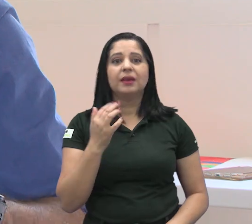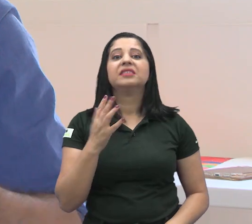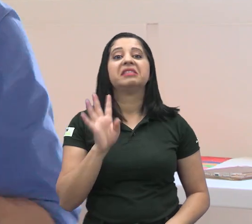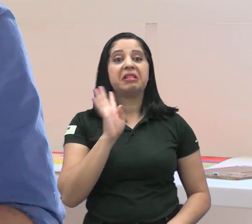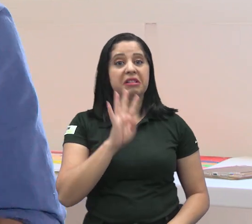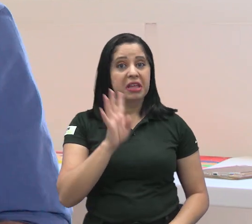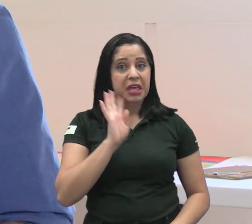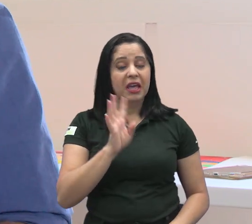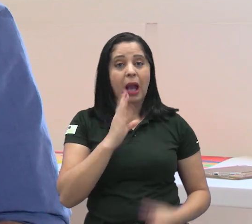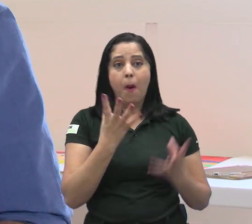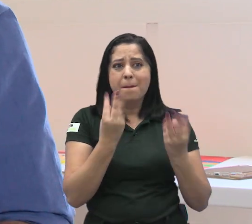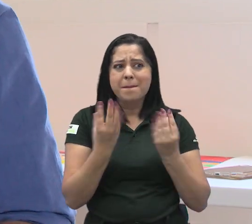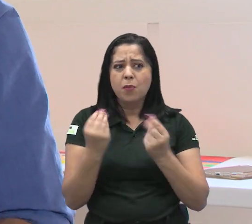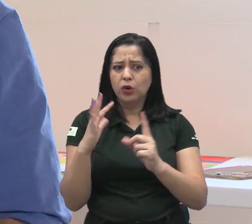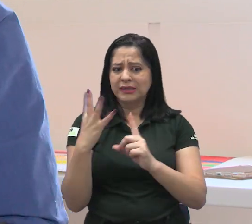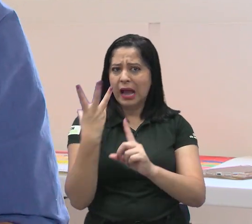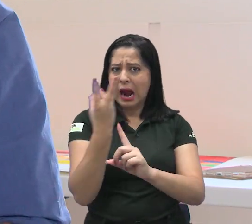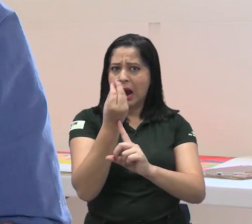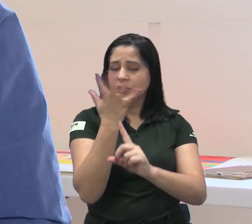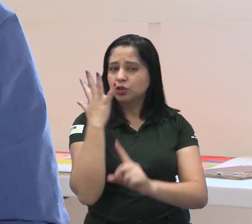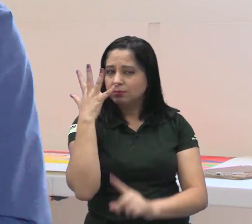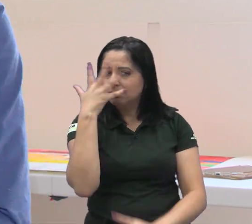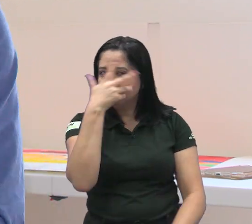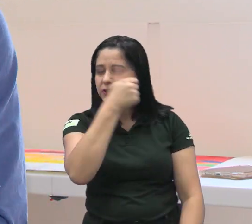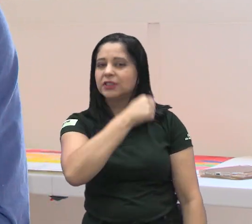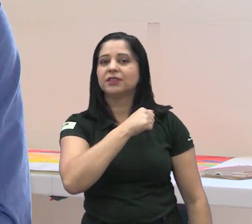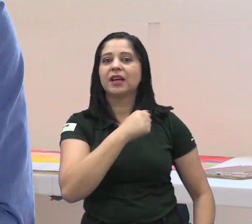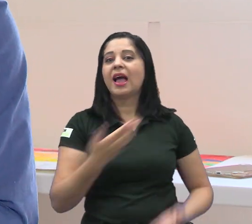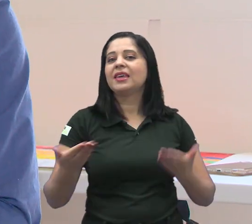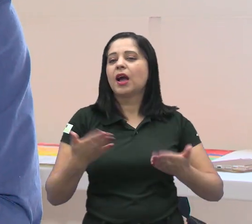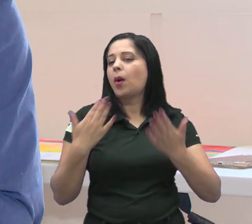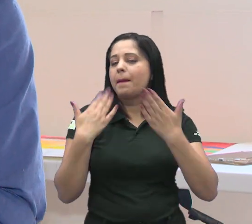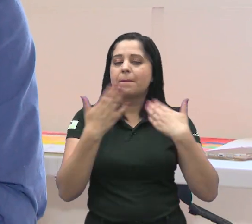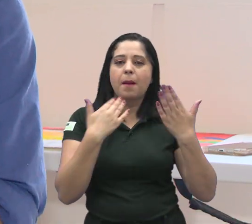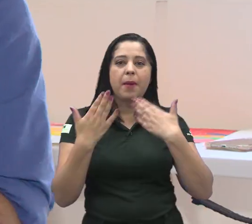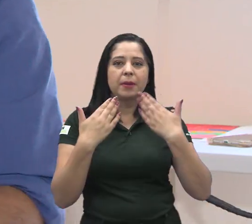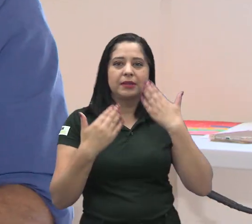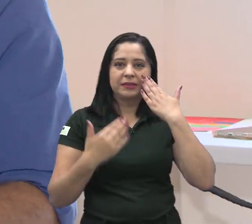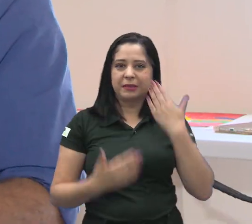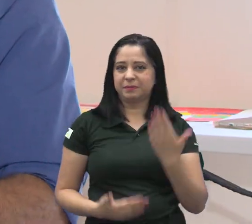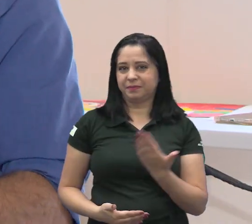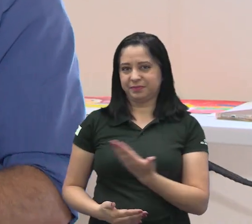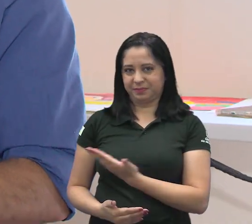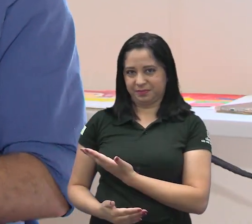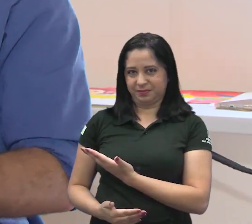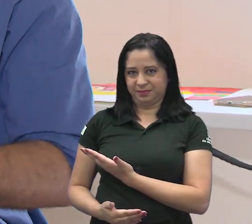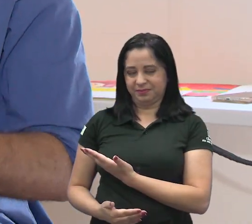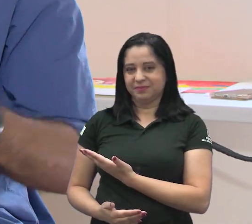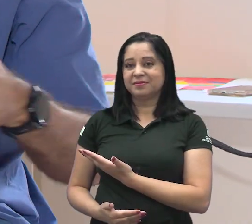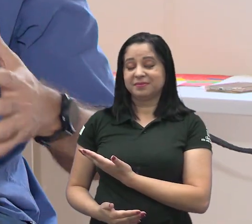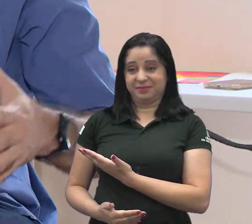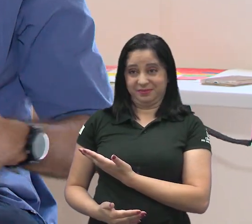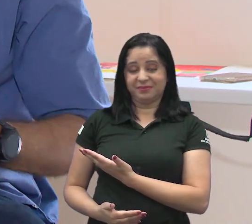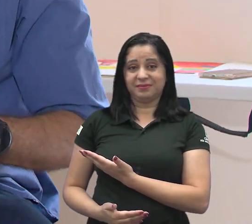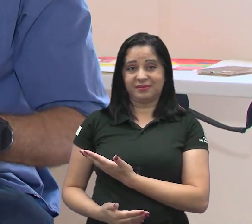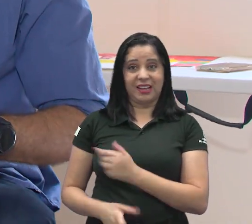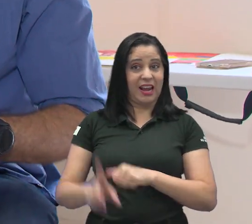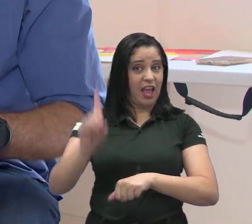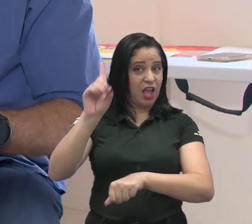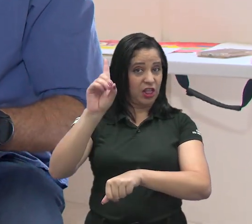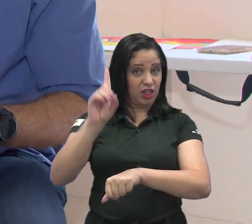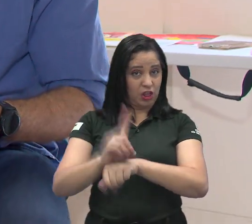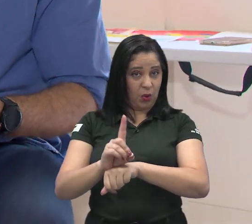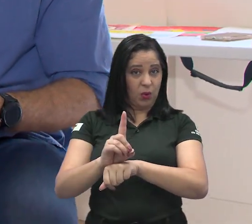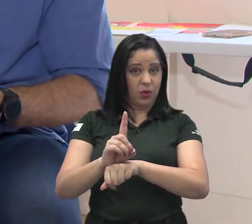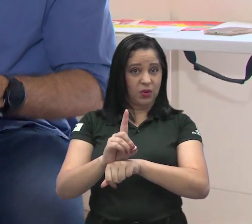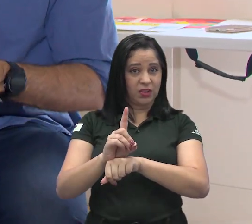muito bacana, tem muita arte bonita e a gente vai conversar com a artista plástica que é dona de